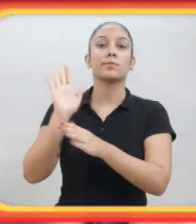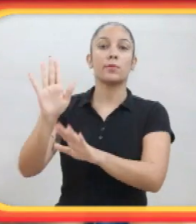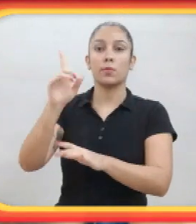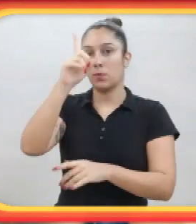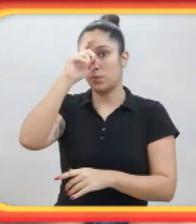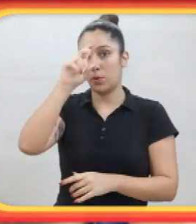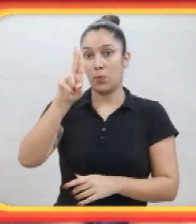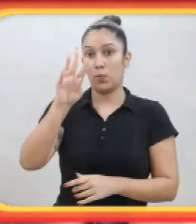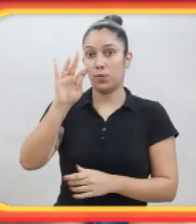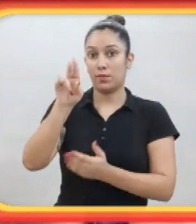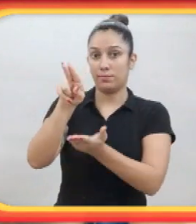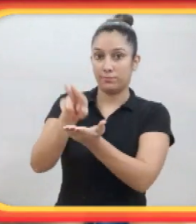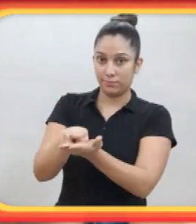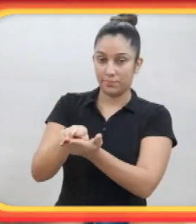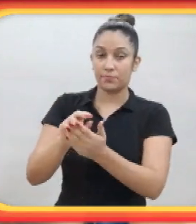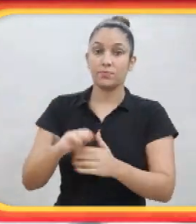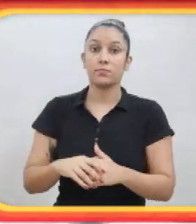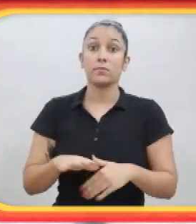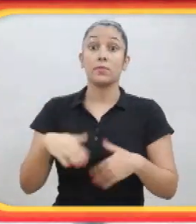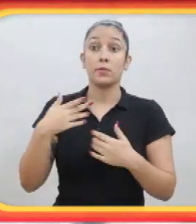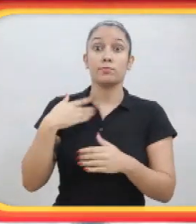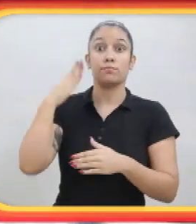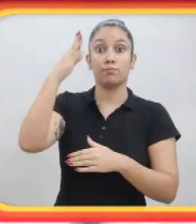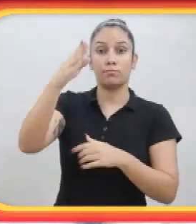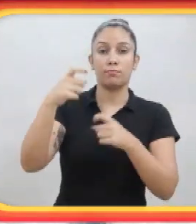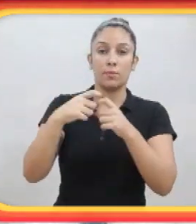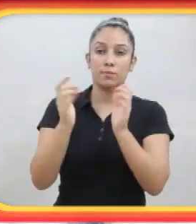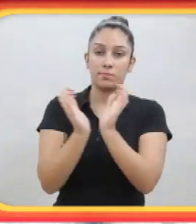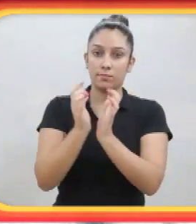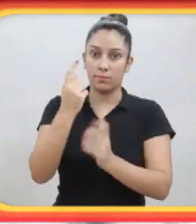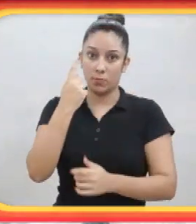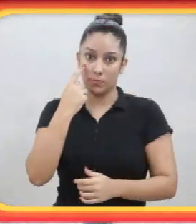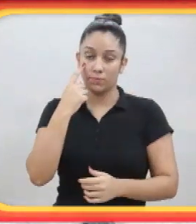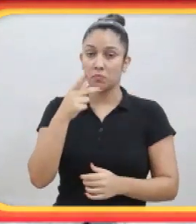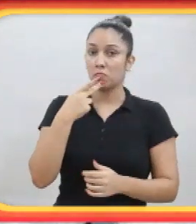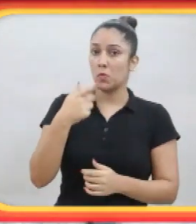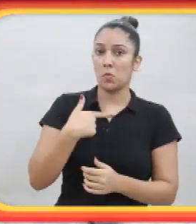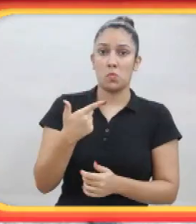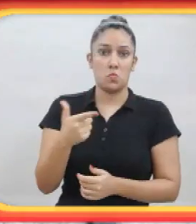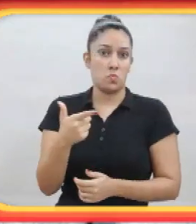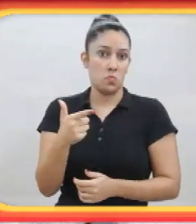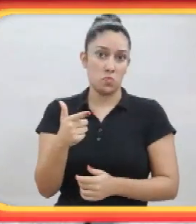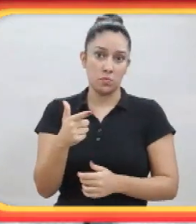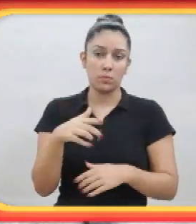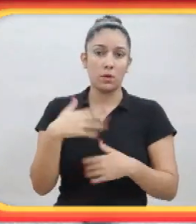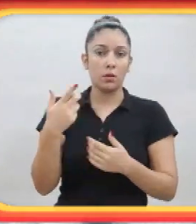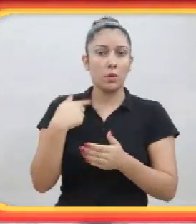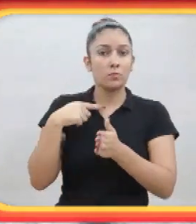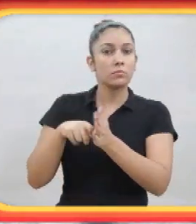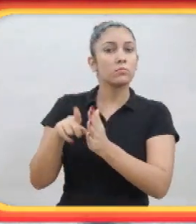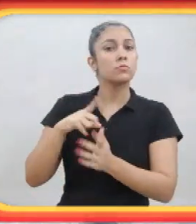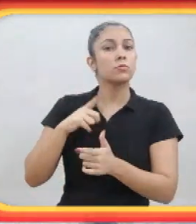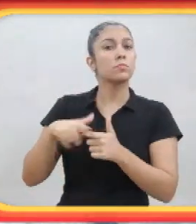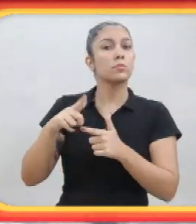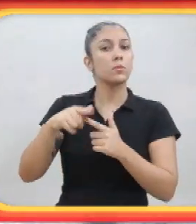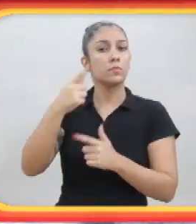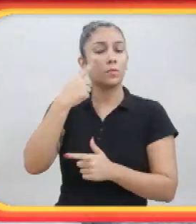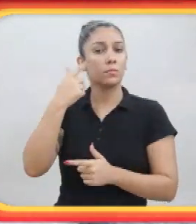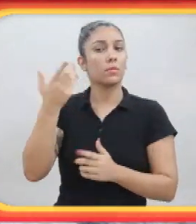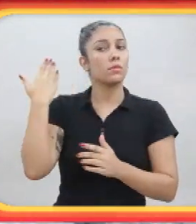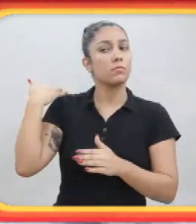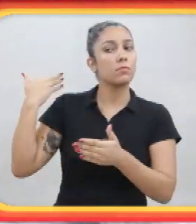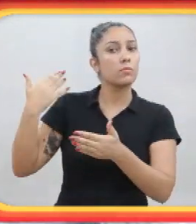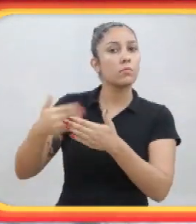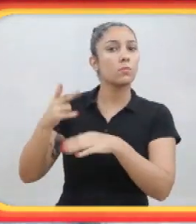ter ficado uma semana na UTI. Quando fomos pro oftalmo, o oftalmo falou que não tinha, que